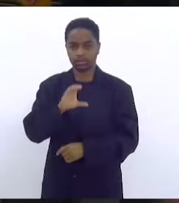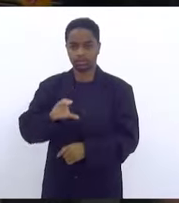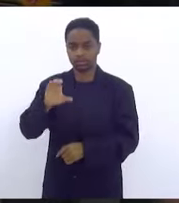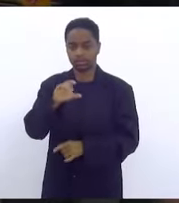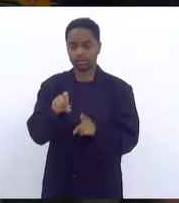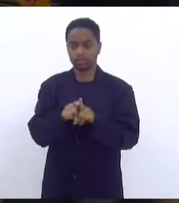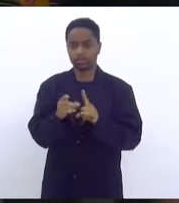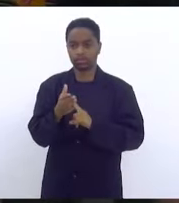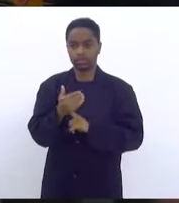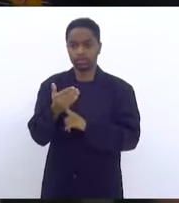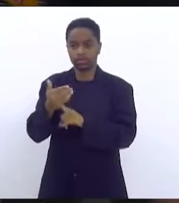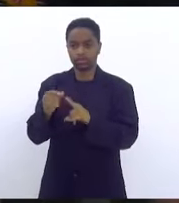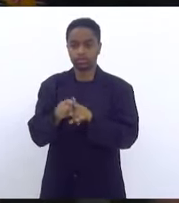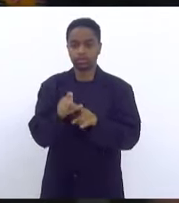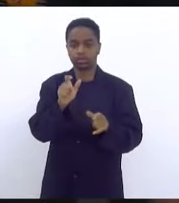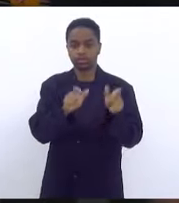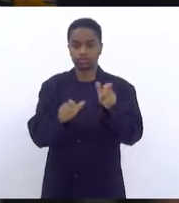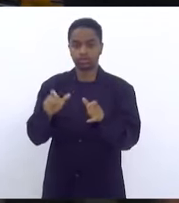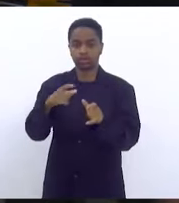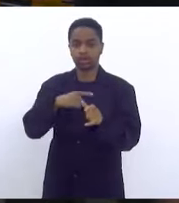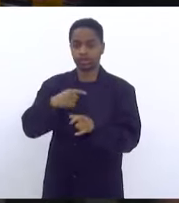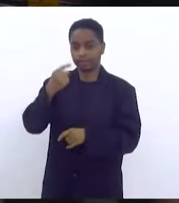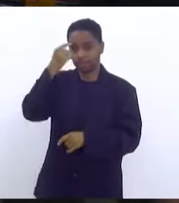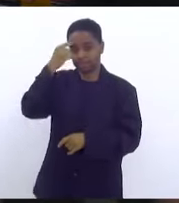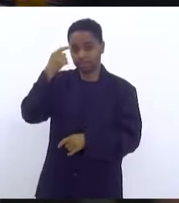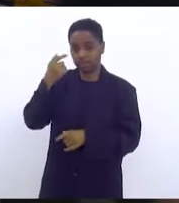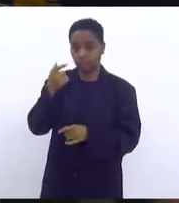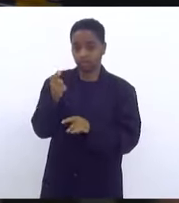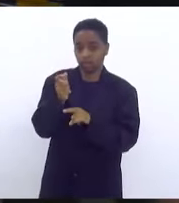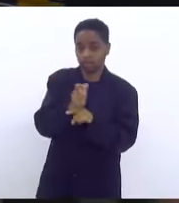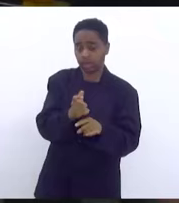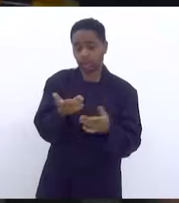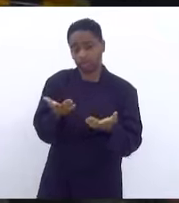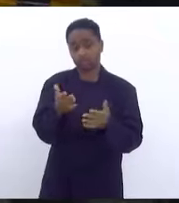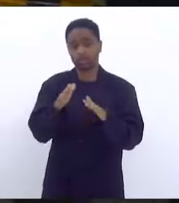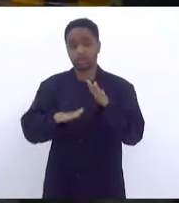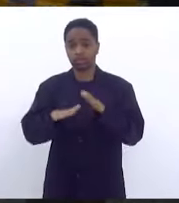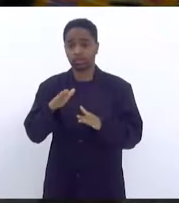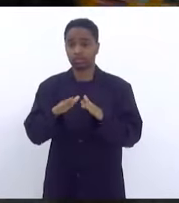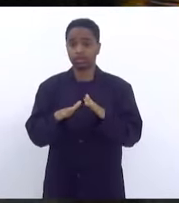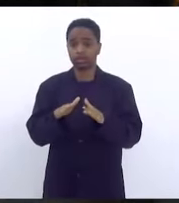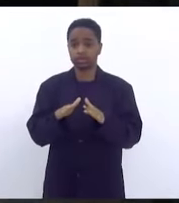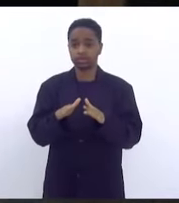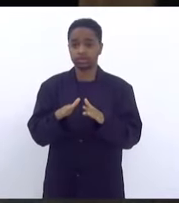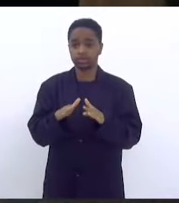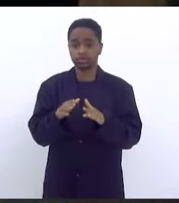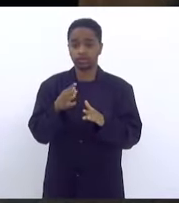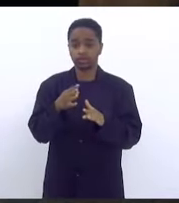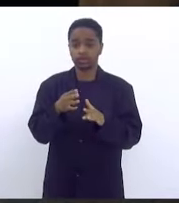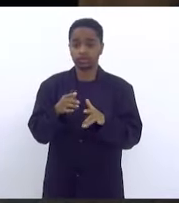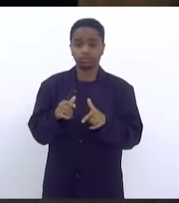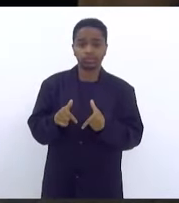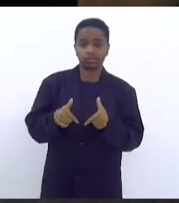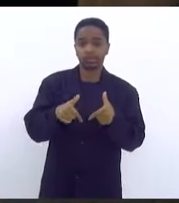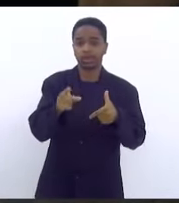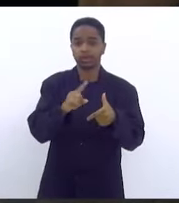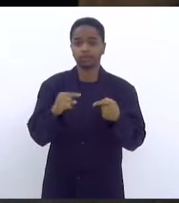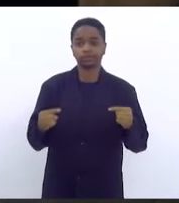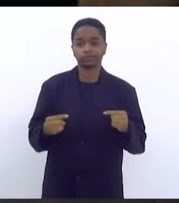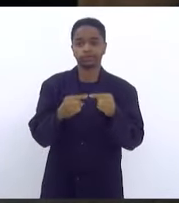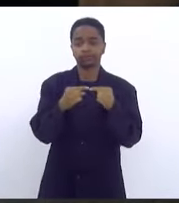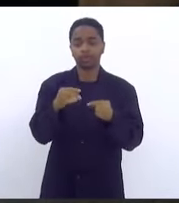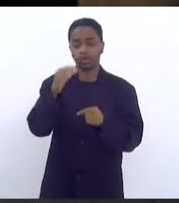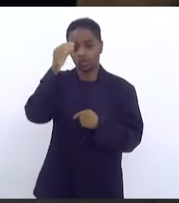das pessoas que têm um pensamento crítico, pode não estar aí na linha de frente do conhecimento, da racionalidade que a gente